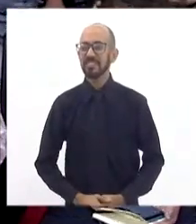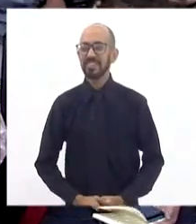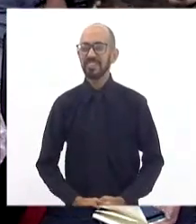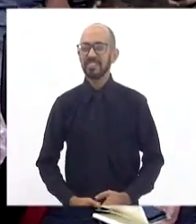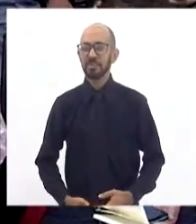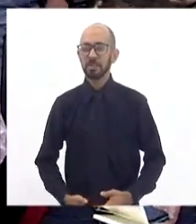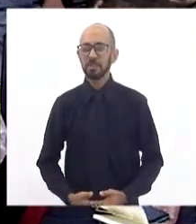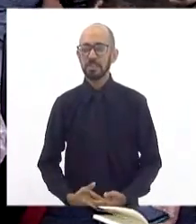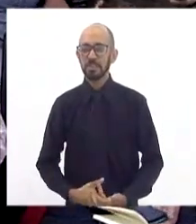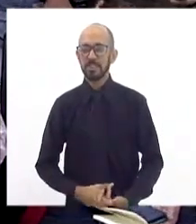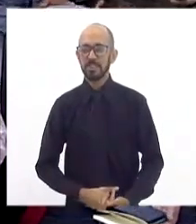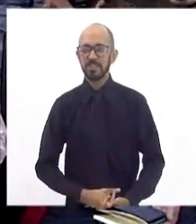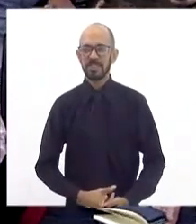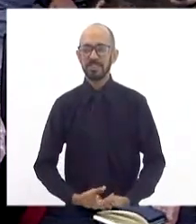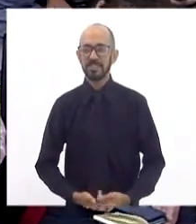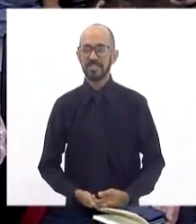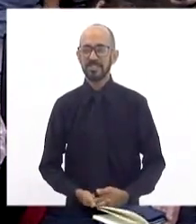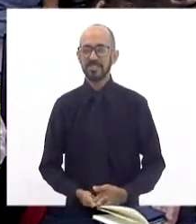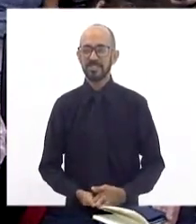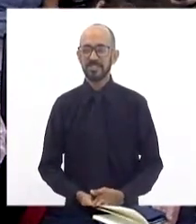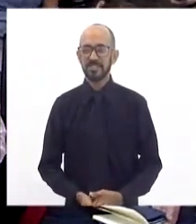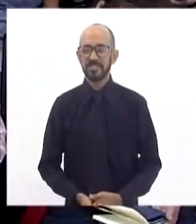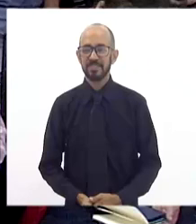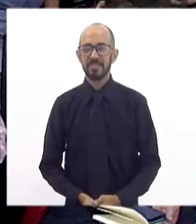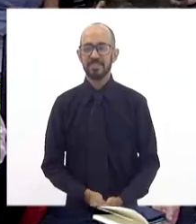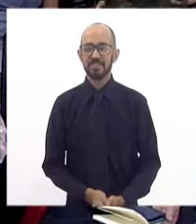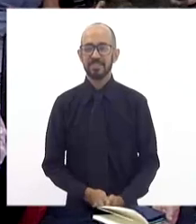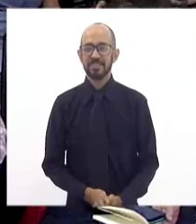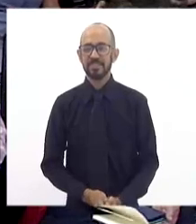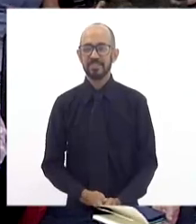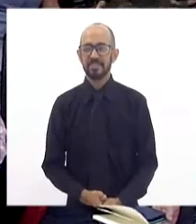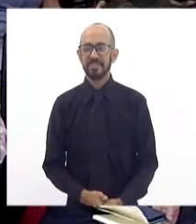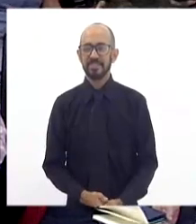o Flávio isso é